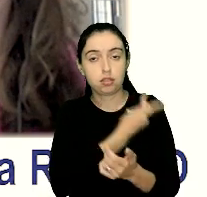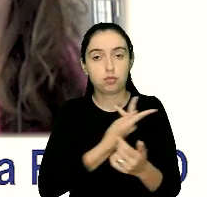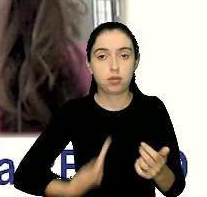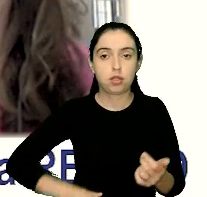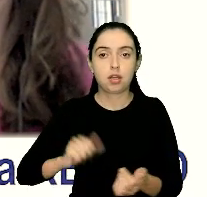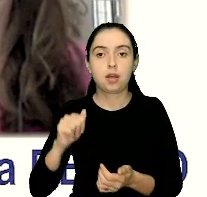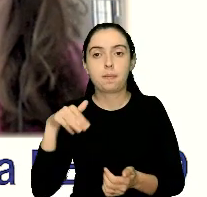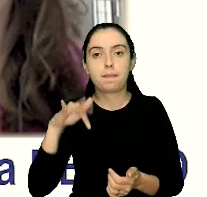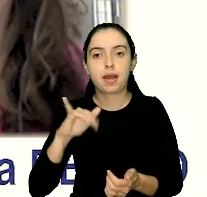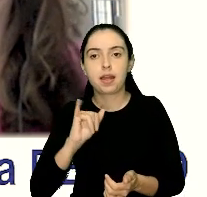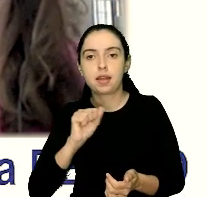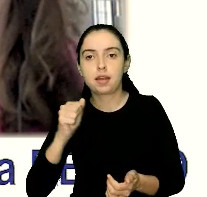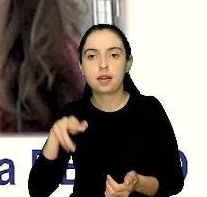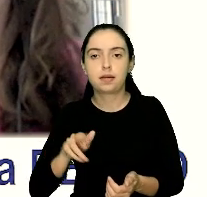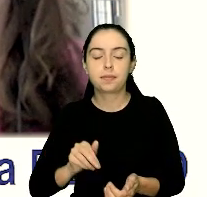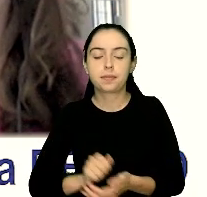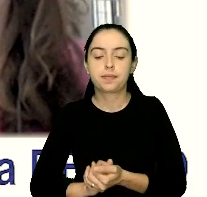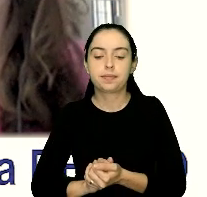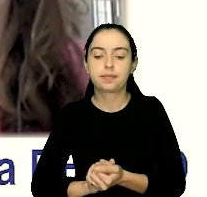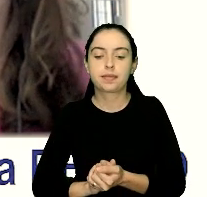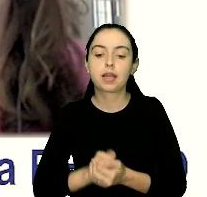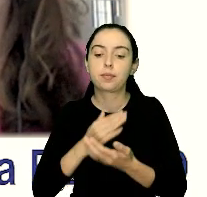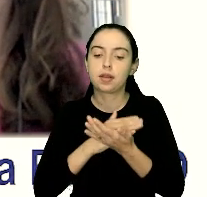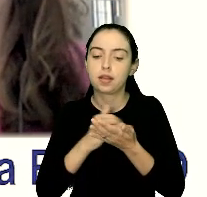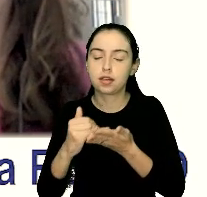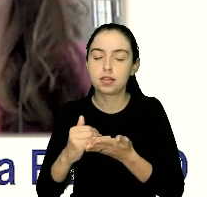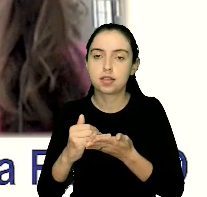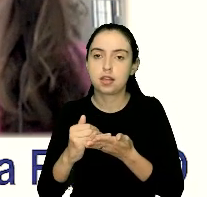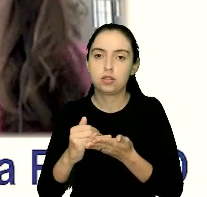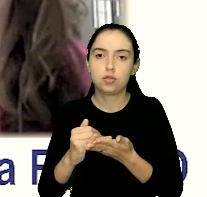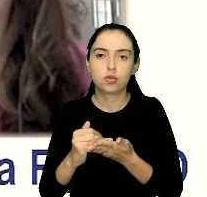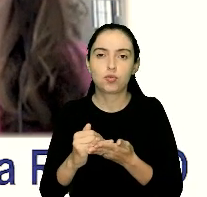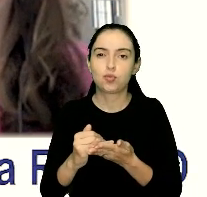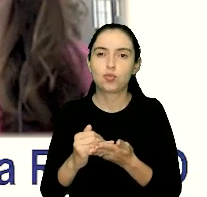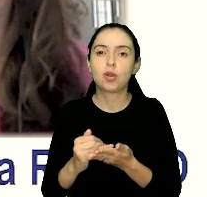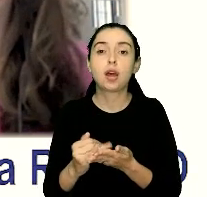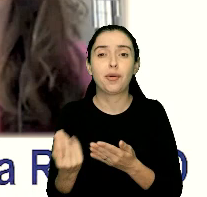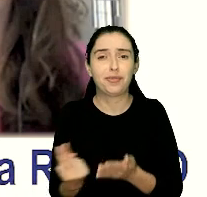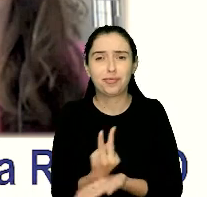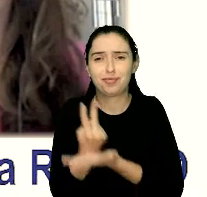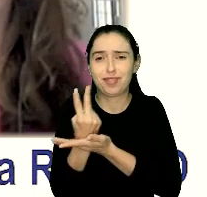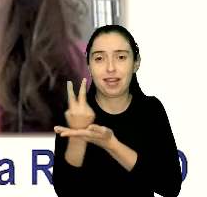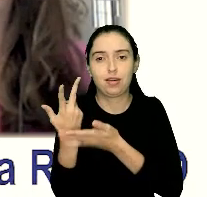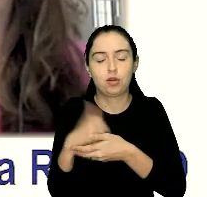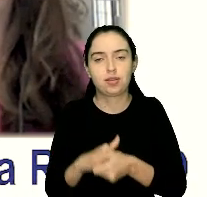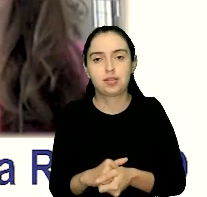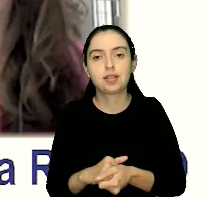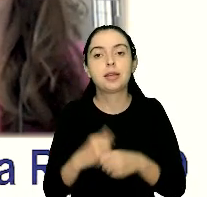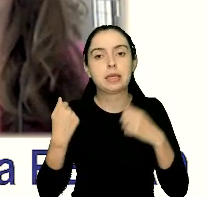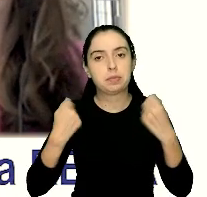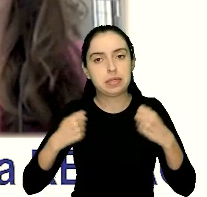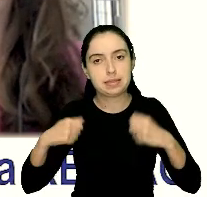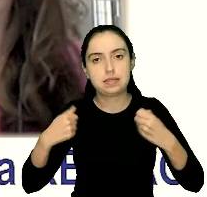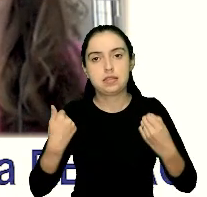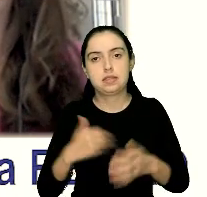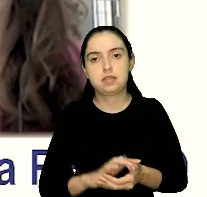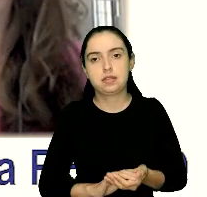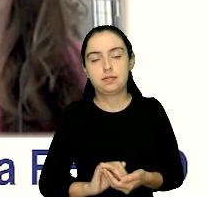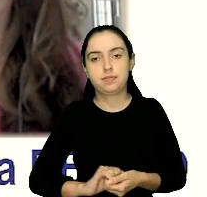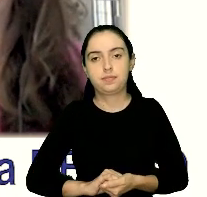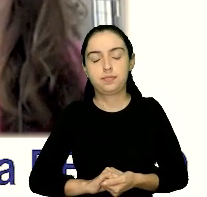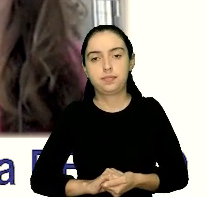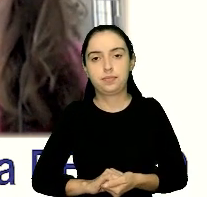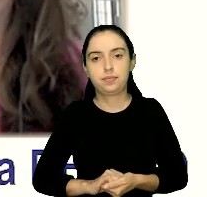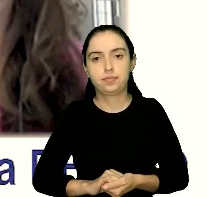essa iniciativa tão valiosa e tão necessária. E saúdo